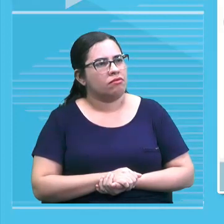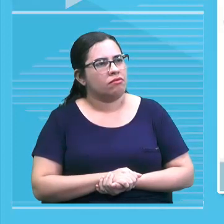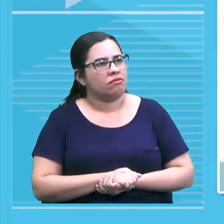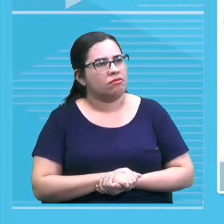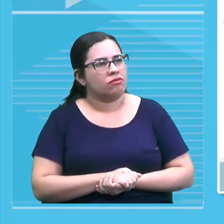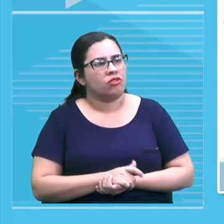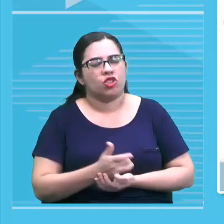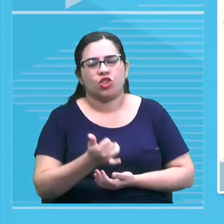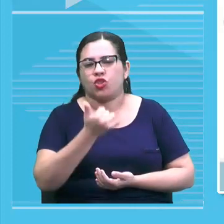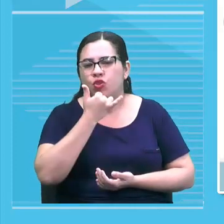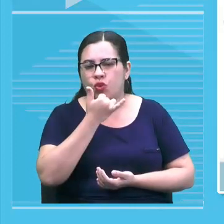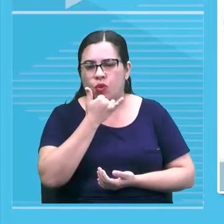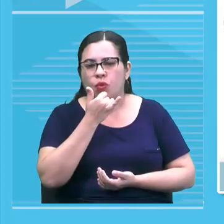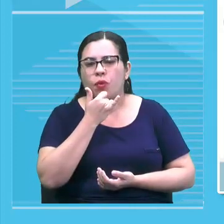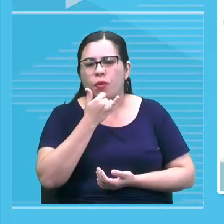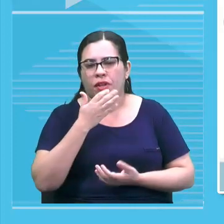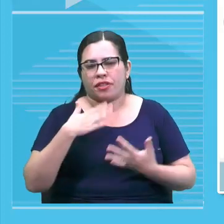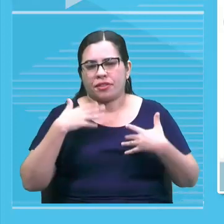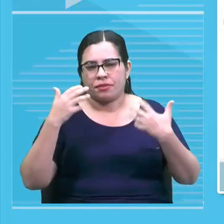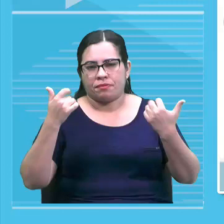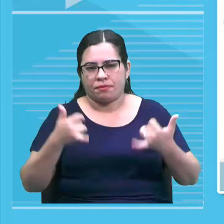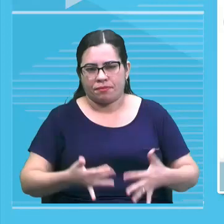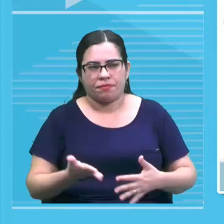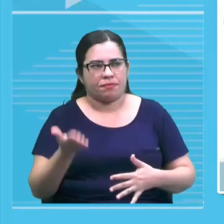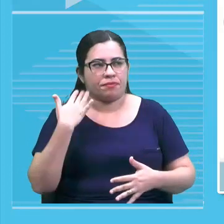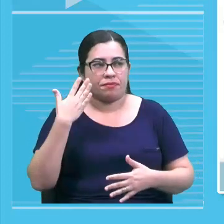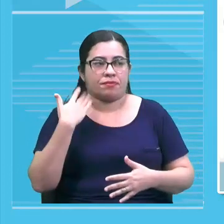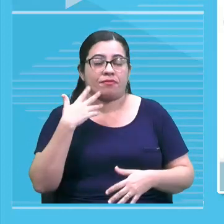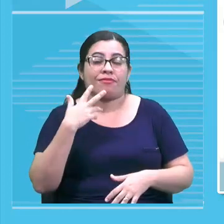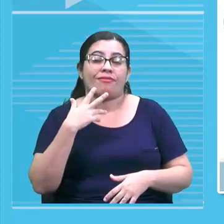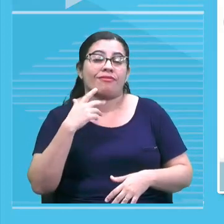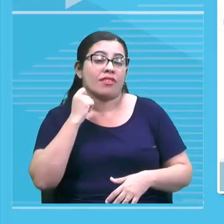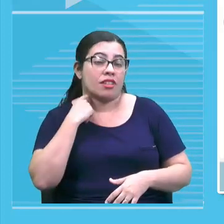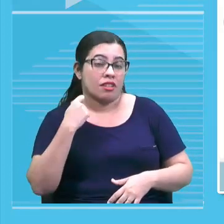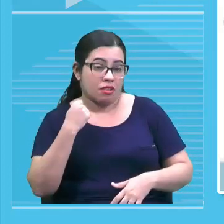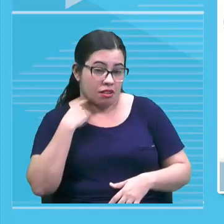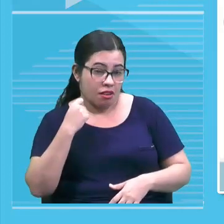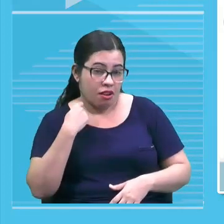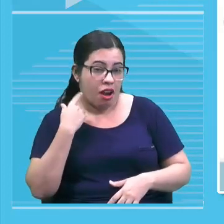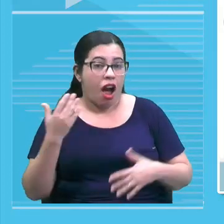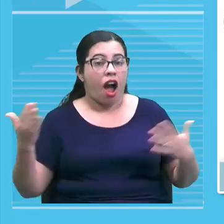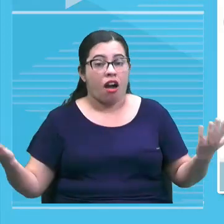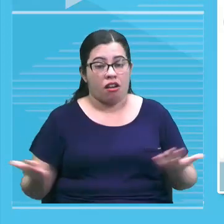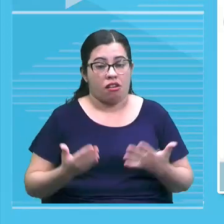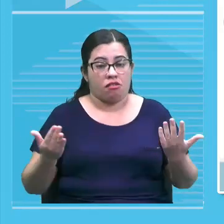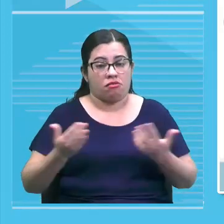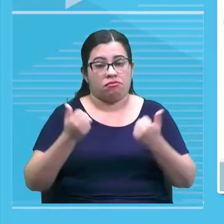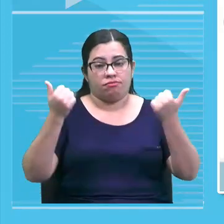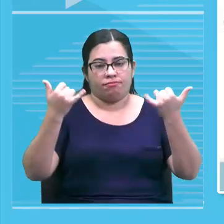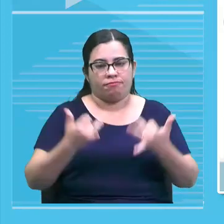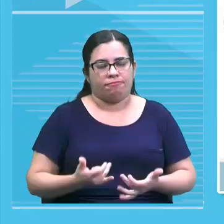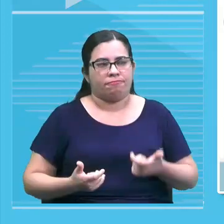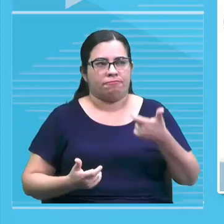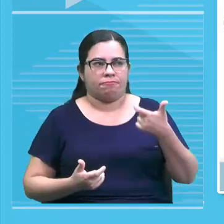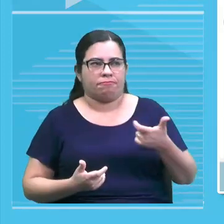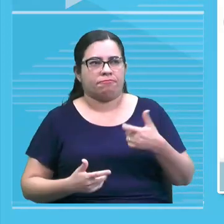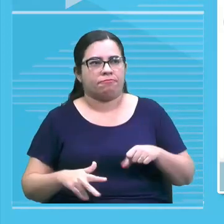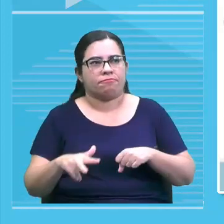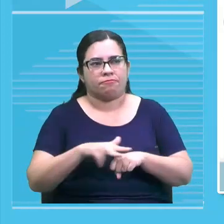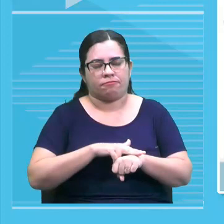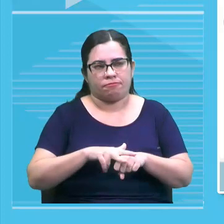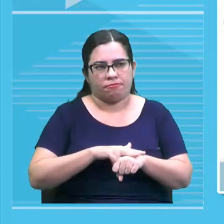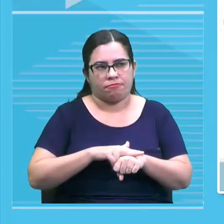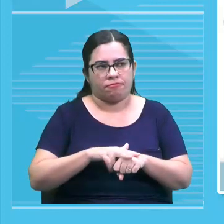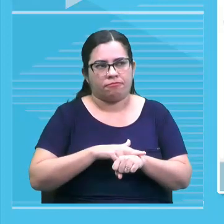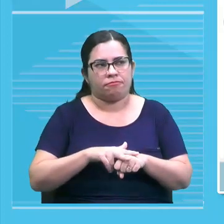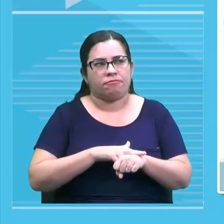de vibração dela é perpendicular ou seja forma um ângulozinho